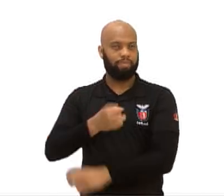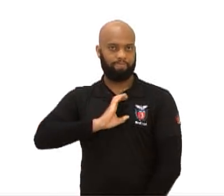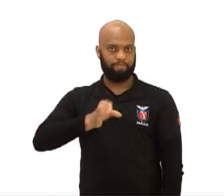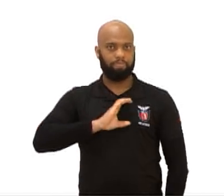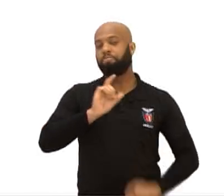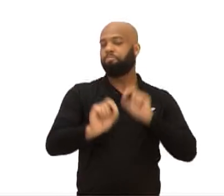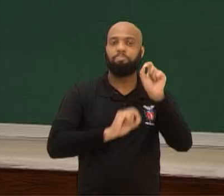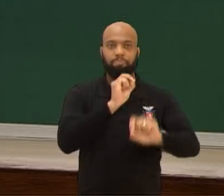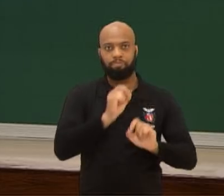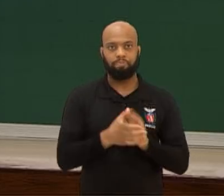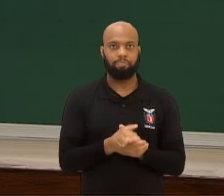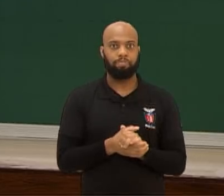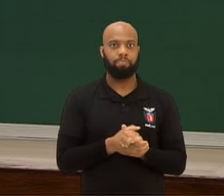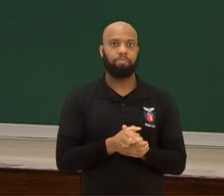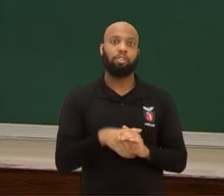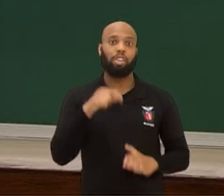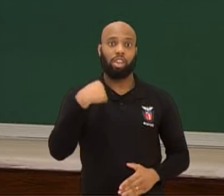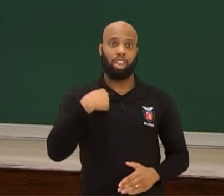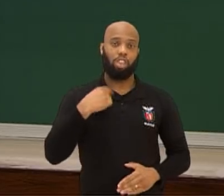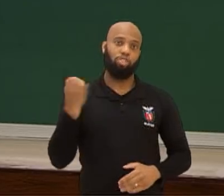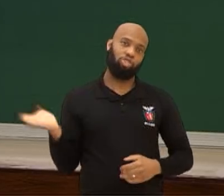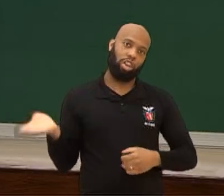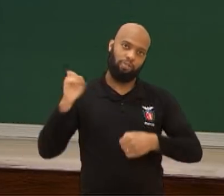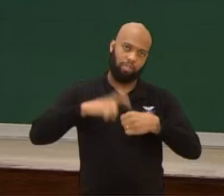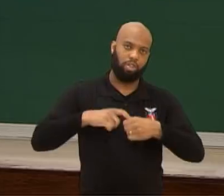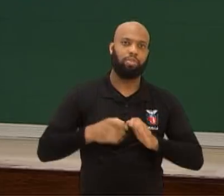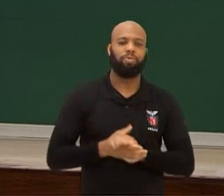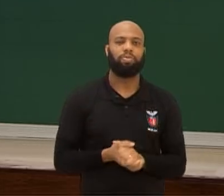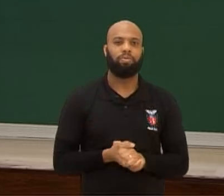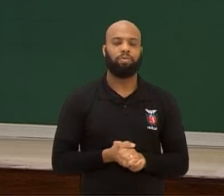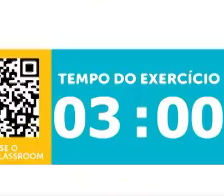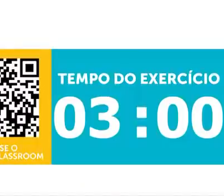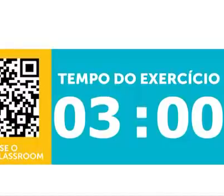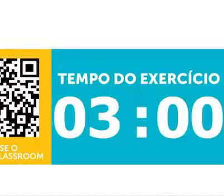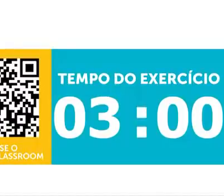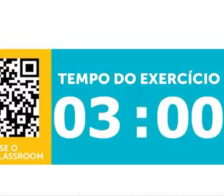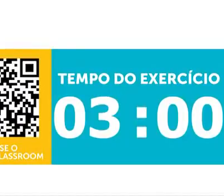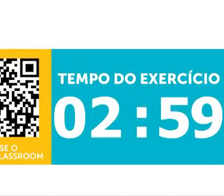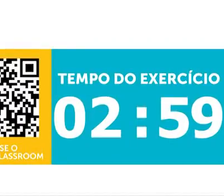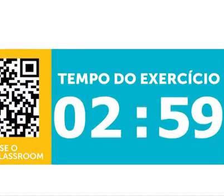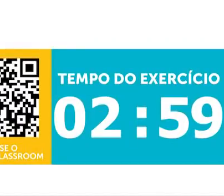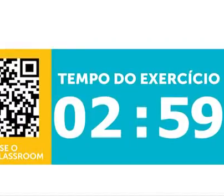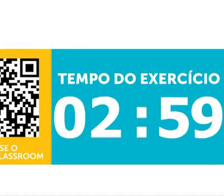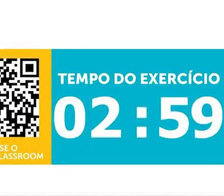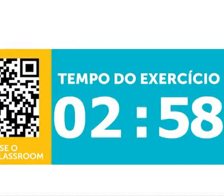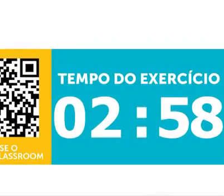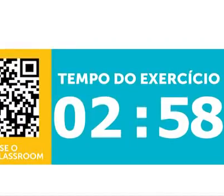e Canadá. Um minutinho para vocês pensarem, já retornamos.